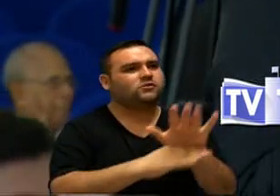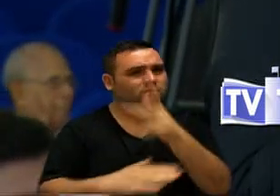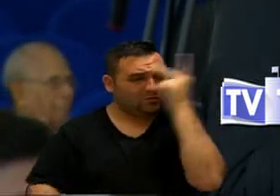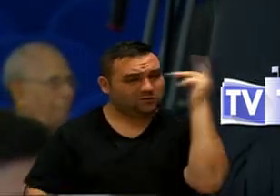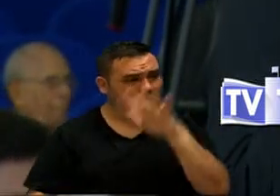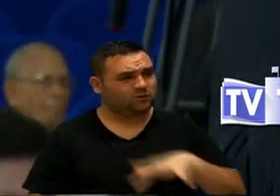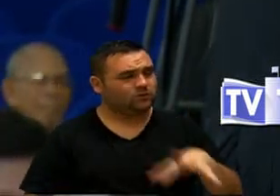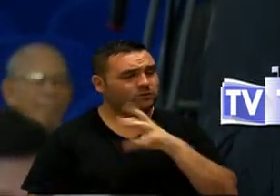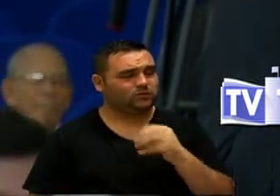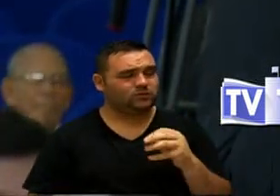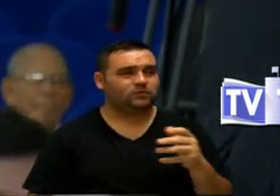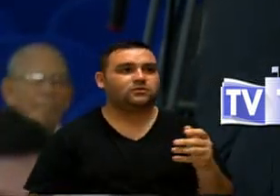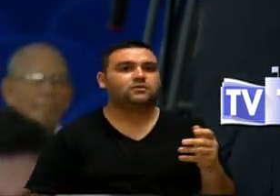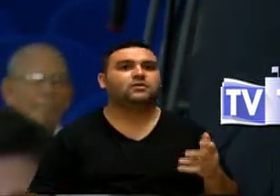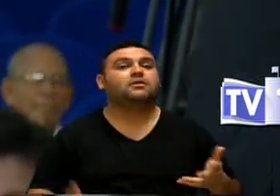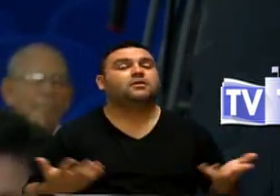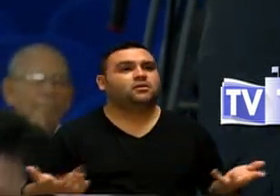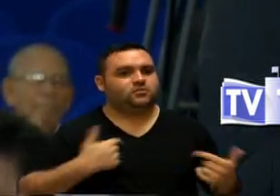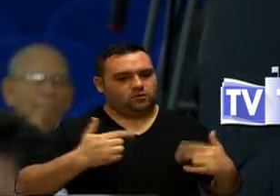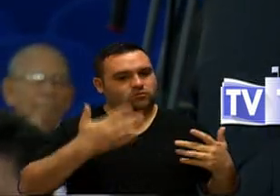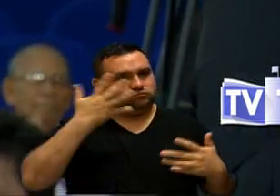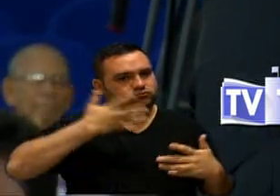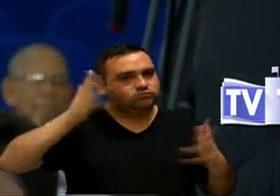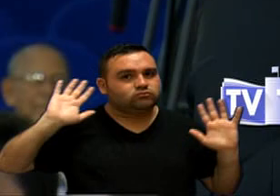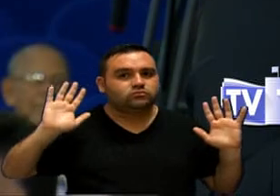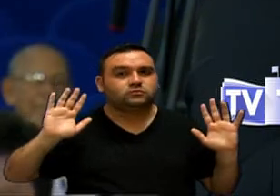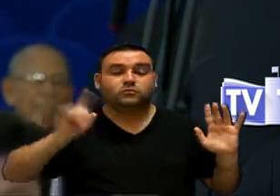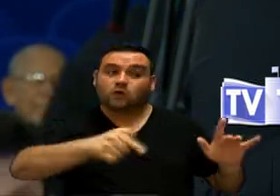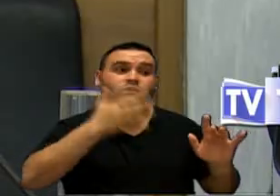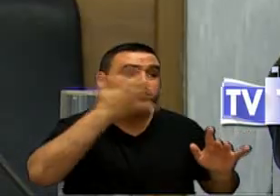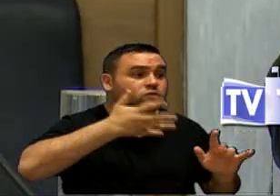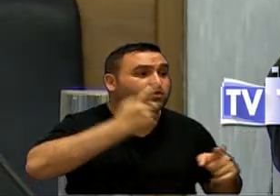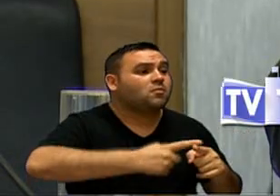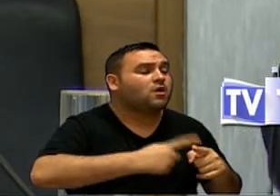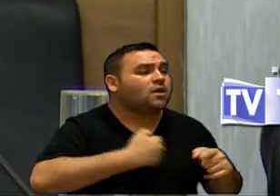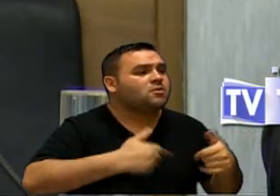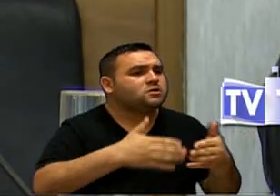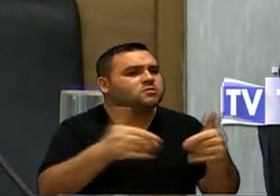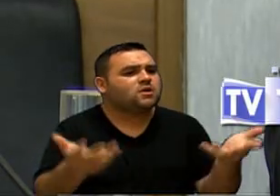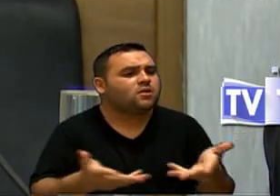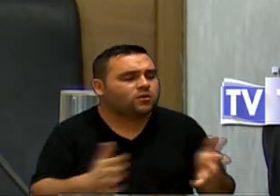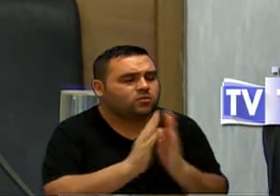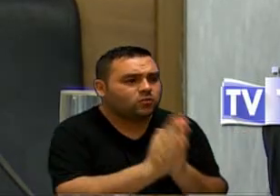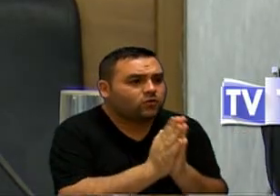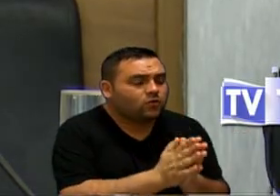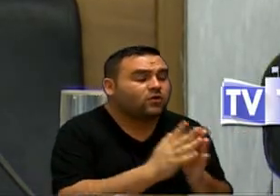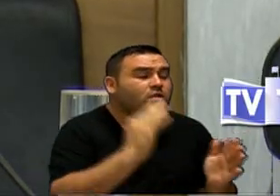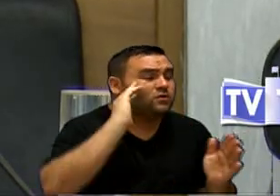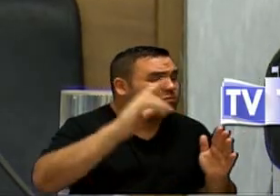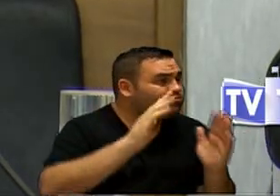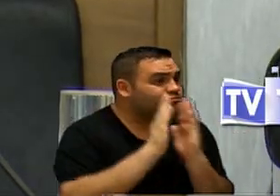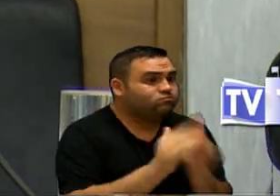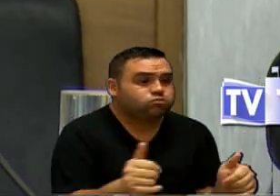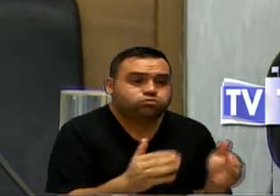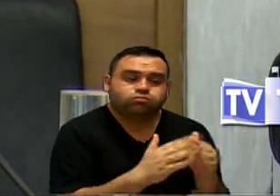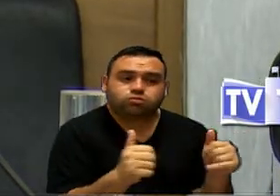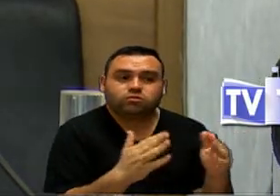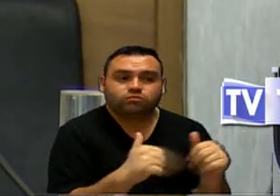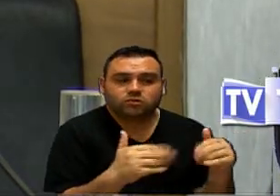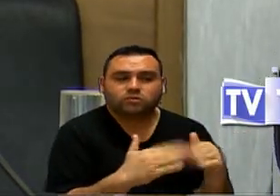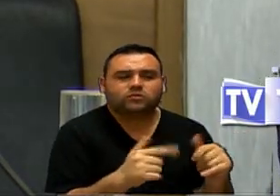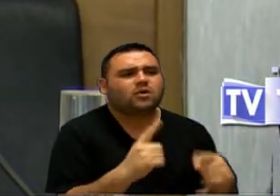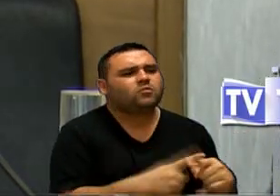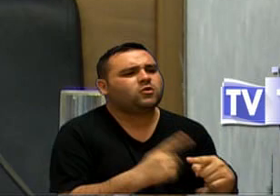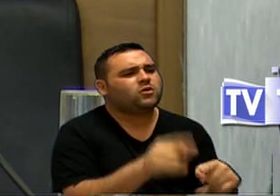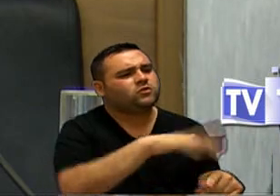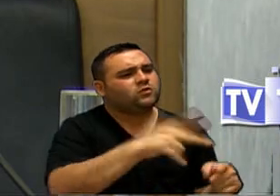Então, olha, senhor presidente. Vamos acabar. Senhor presidente, não, eu estou com a palavra. Não, o senhor está com a palavra, mas eu estou solicitando com o senhor, encarecidamente. Senhor presidente, então, que... não, porque